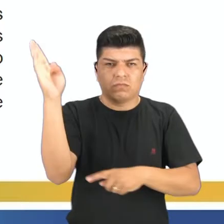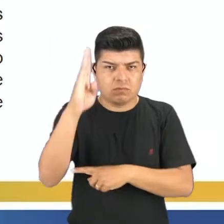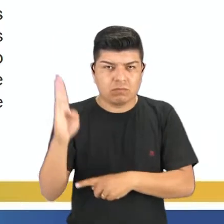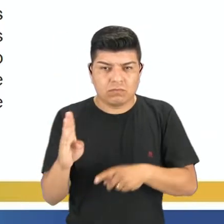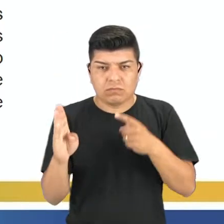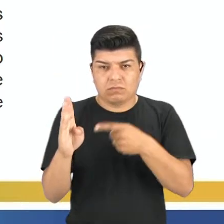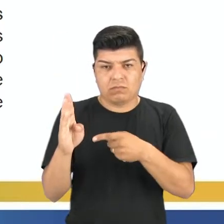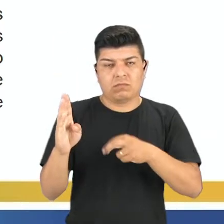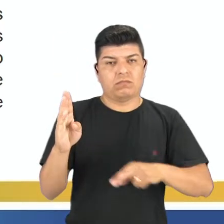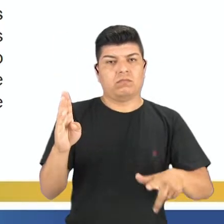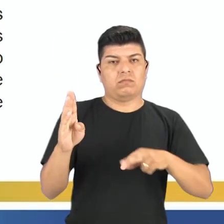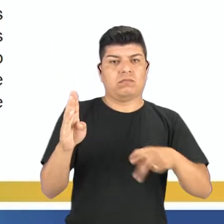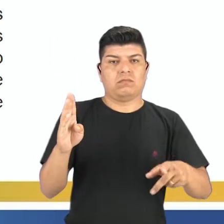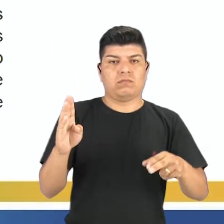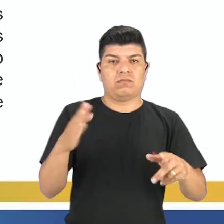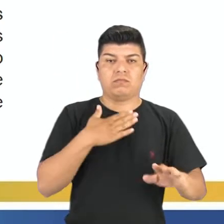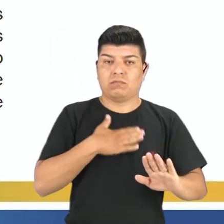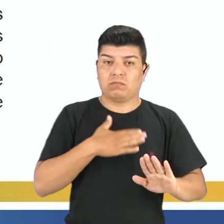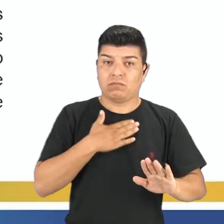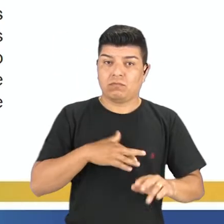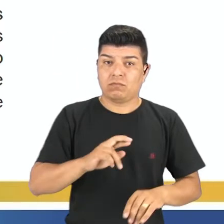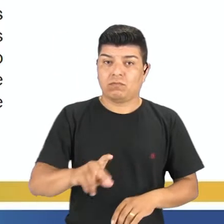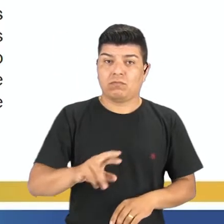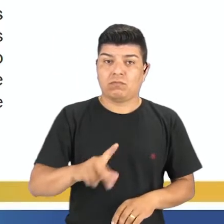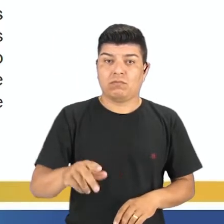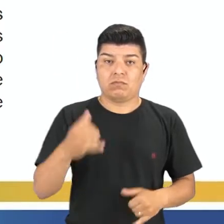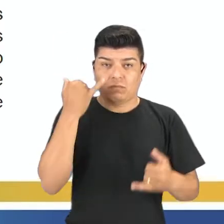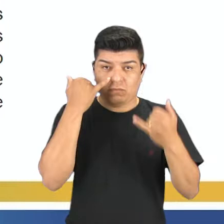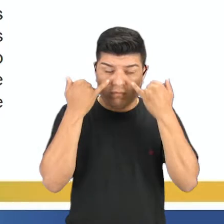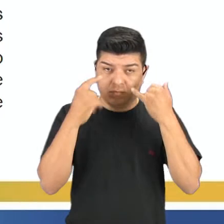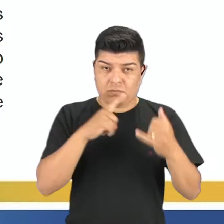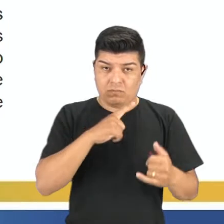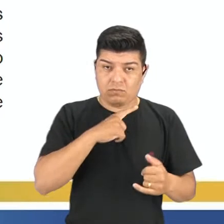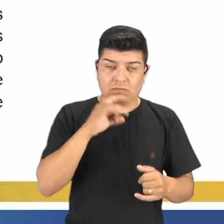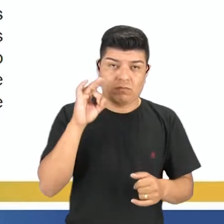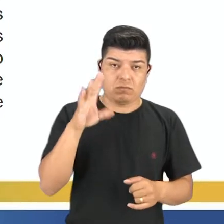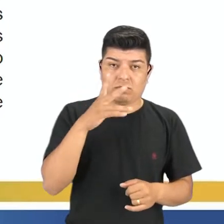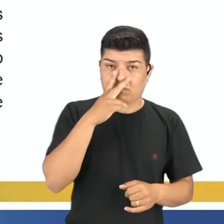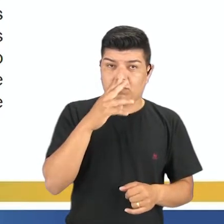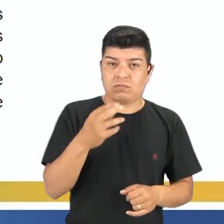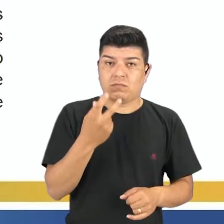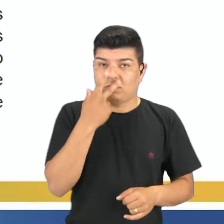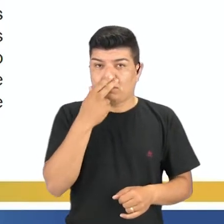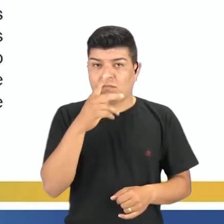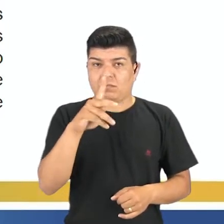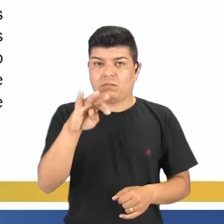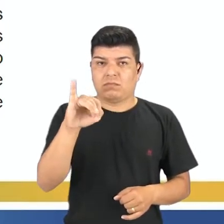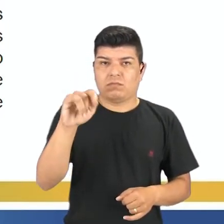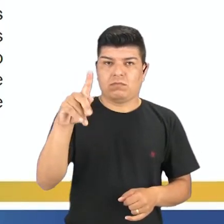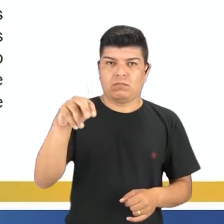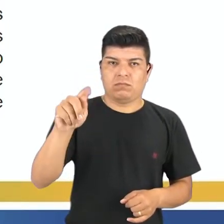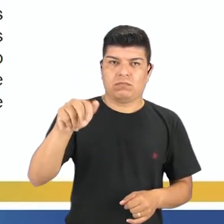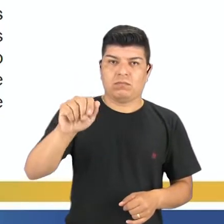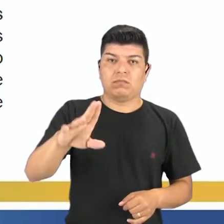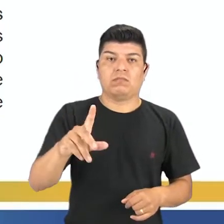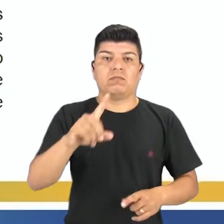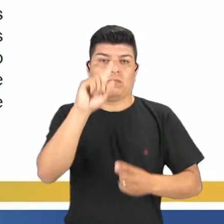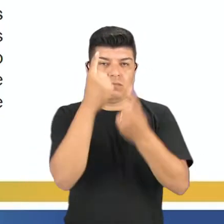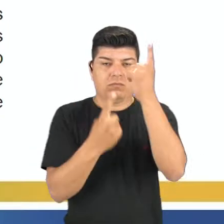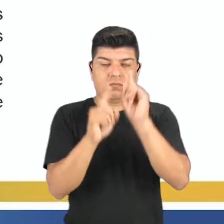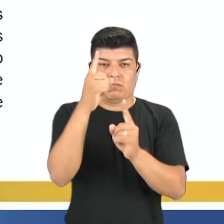Brasil, o que não é consolo. Tem-se notícia só para ficar entre os brinques que os países como a China,